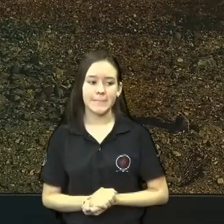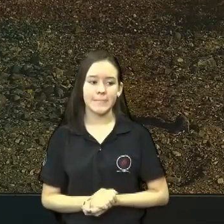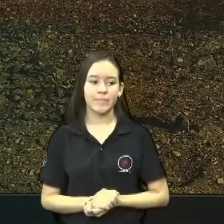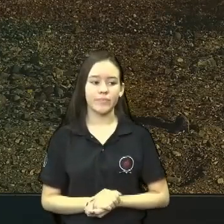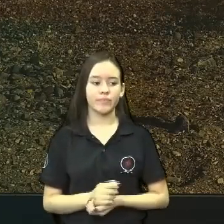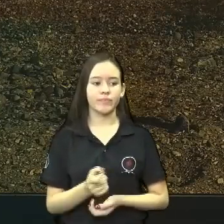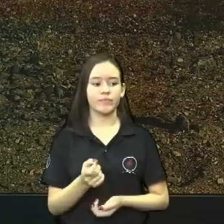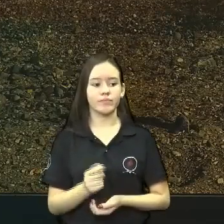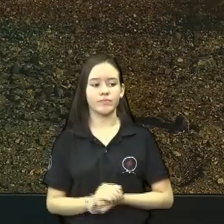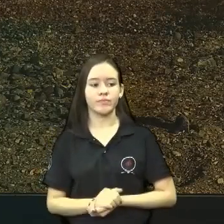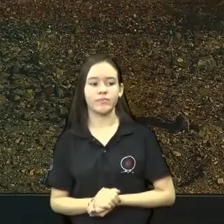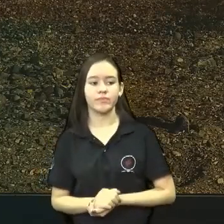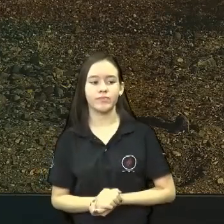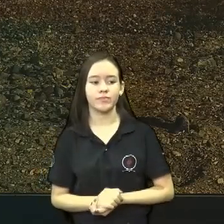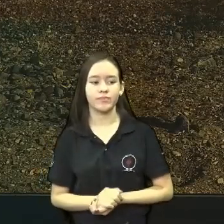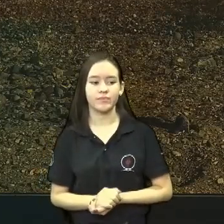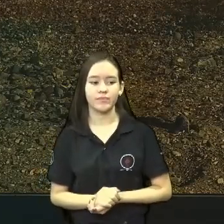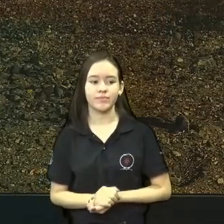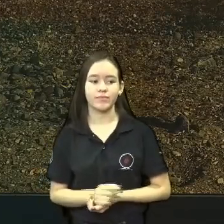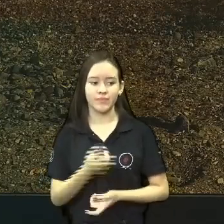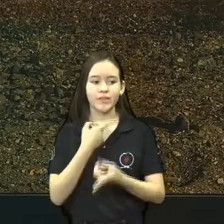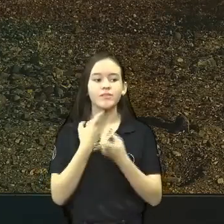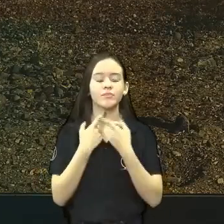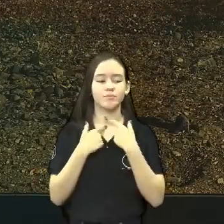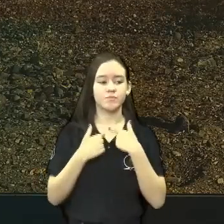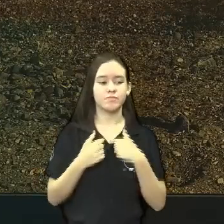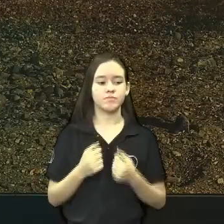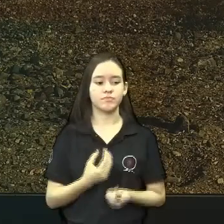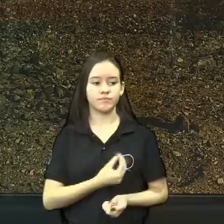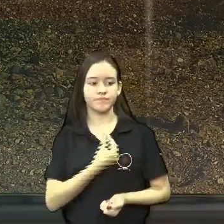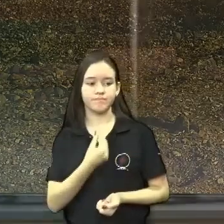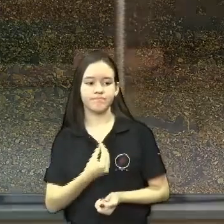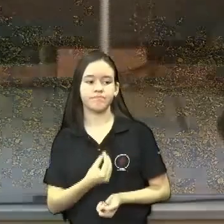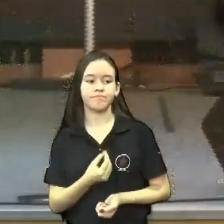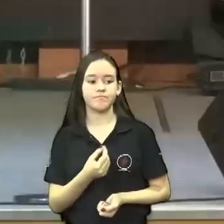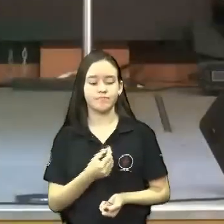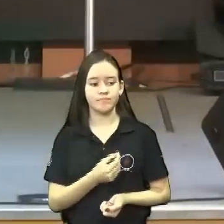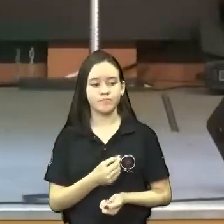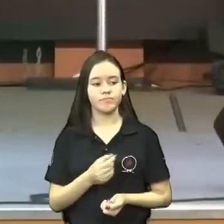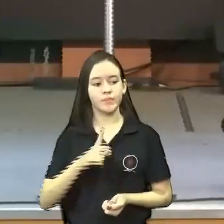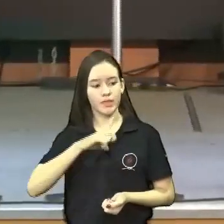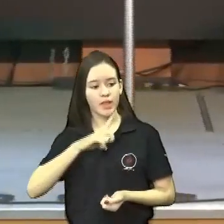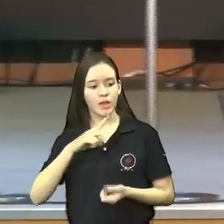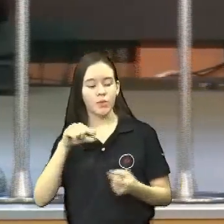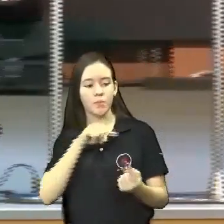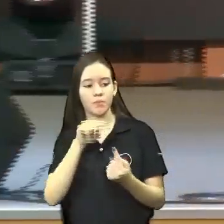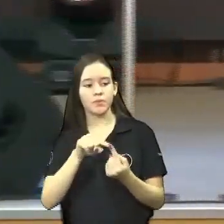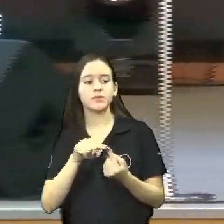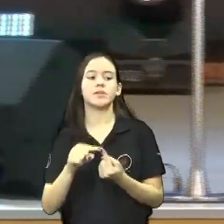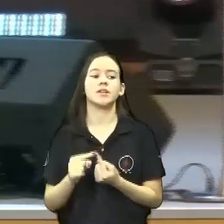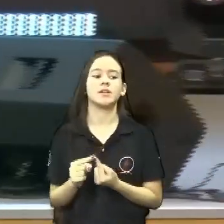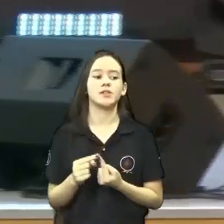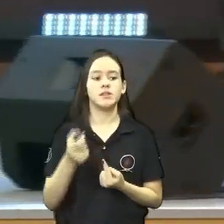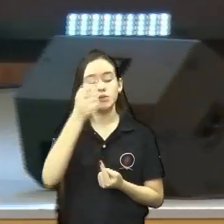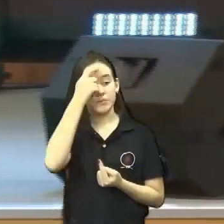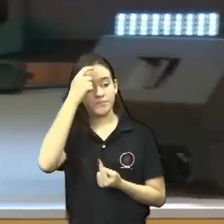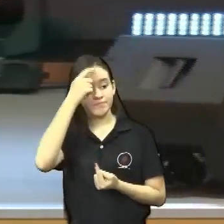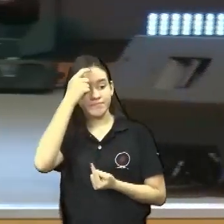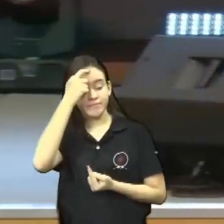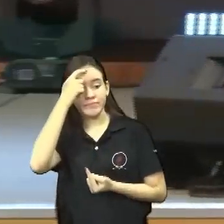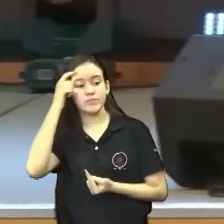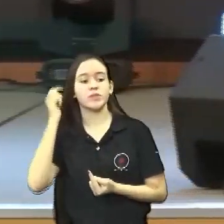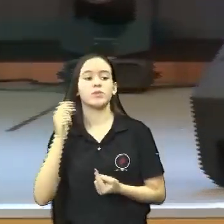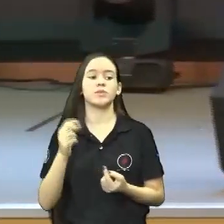o desejo a vontade tem o poder de interferir na consciência e nos